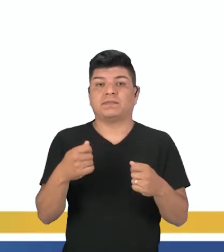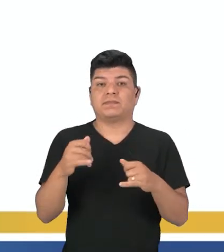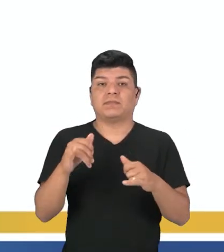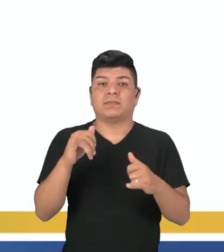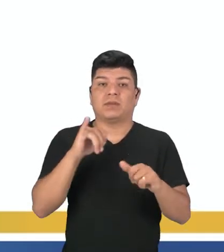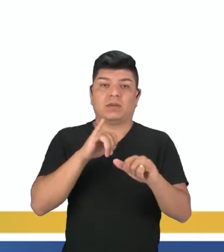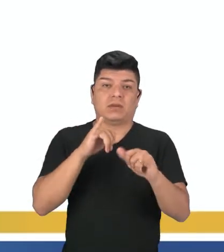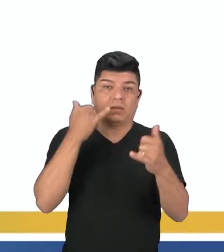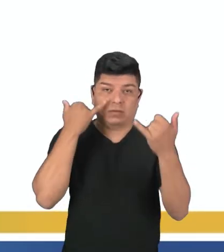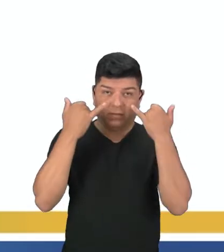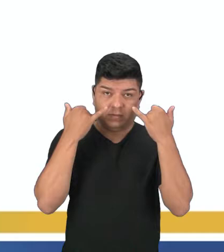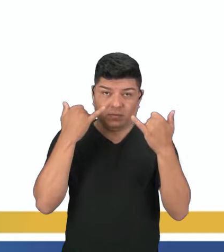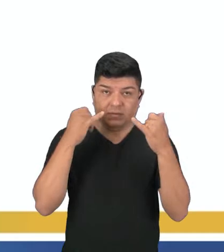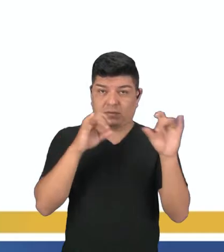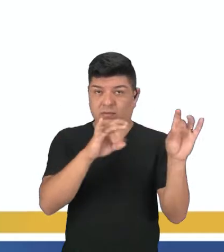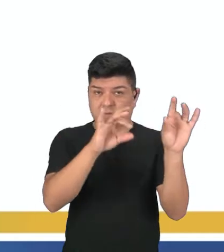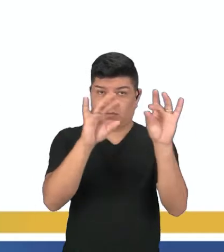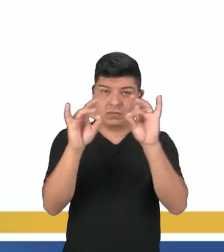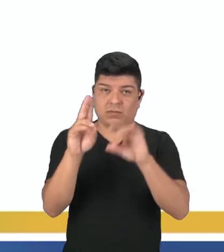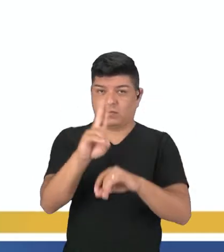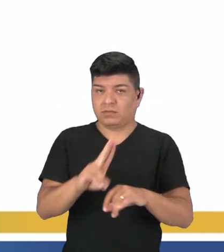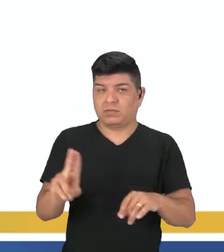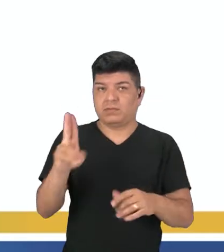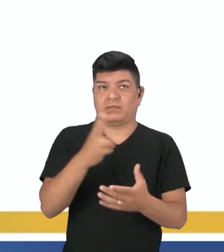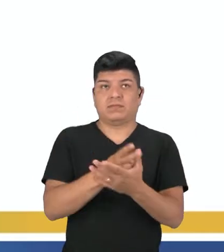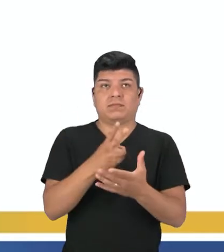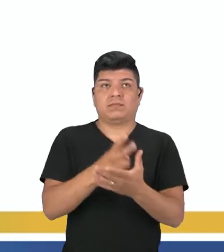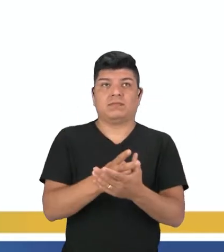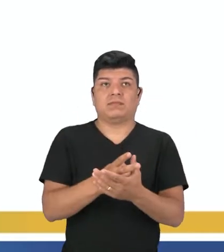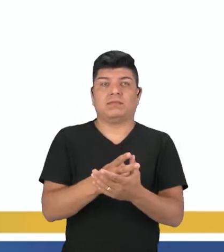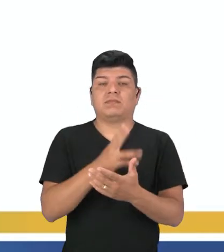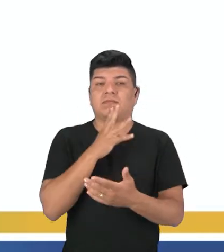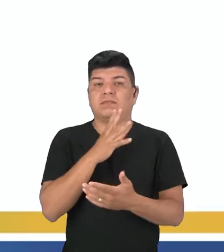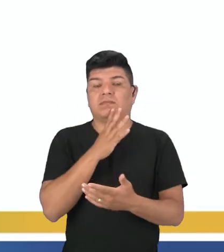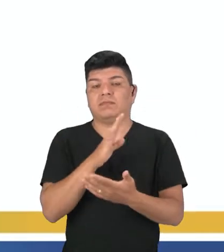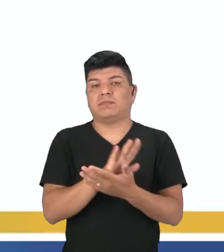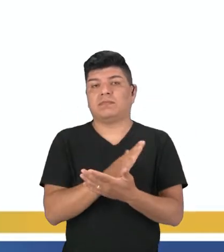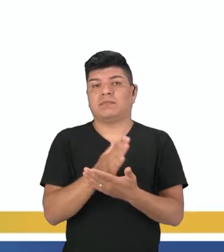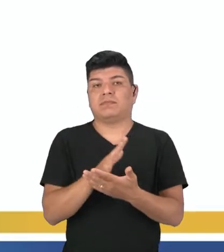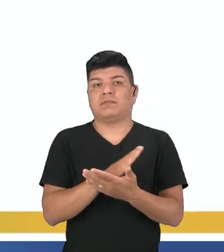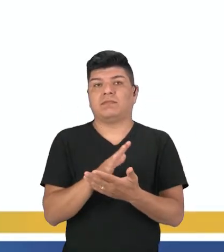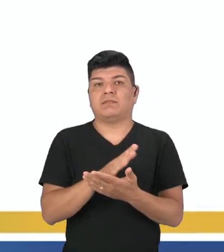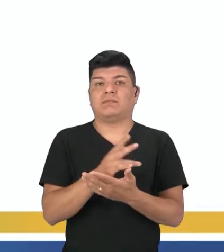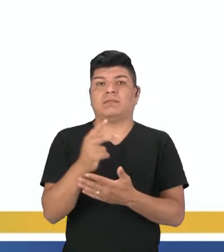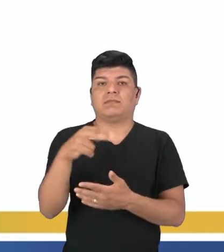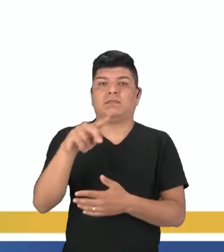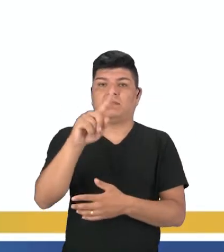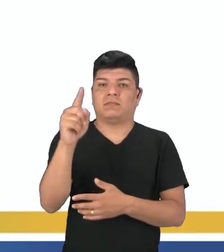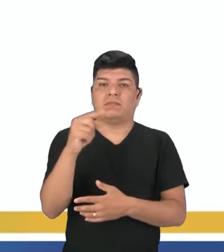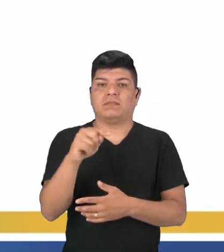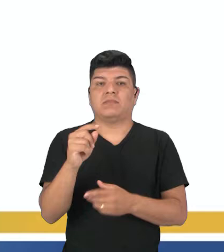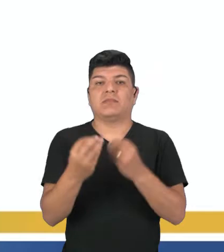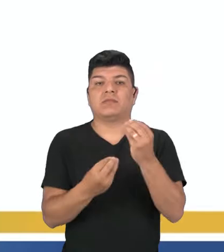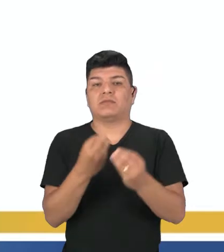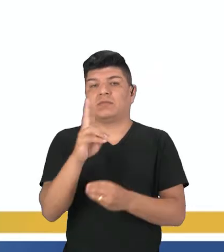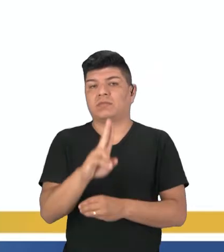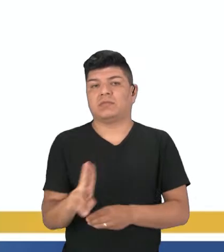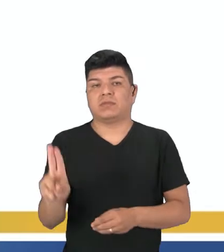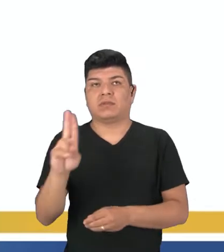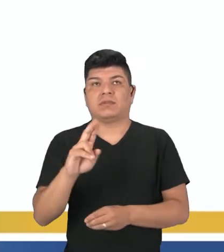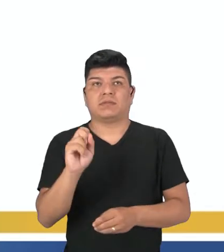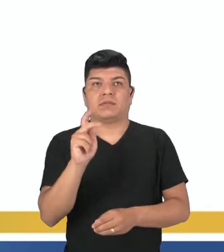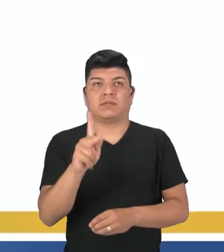informações específicas e a gente vai usar as double H questions. Hoje nós vamos conhecer algumas dessas double H questions e aprender a como usá-las,